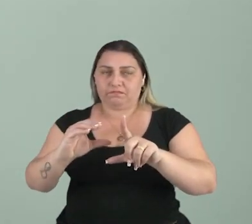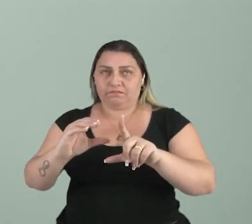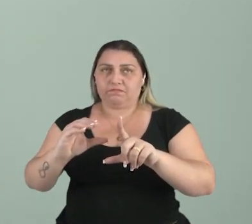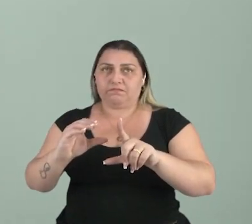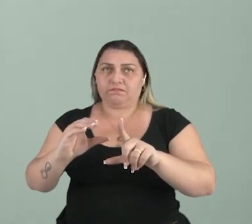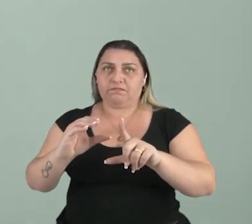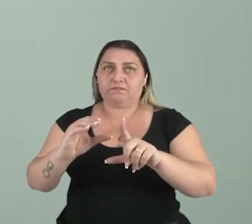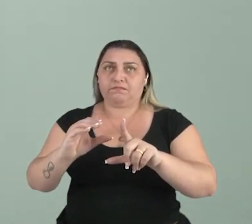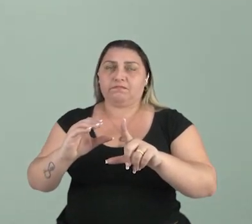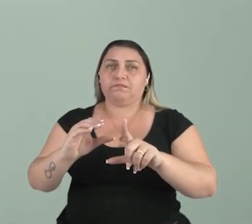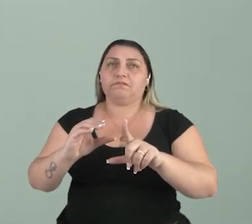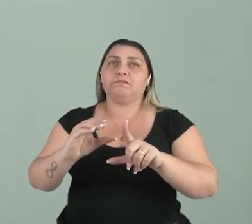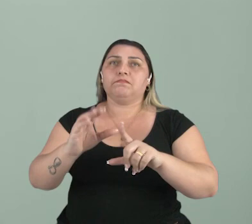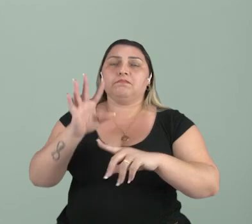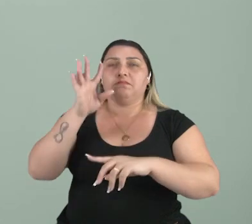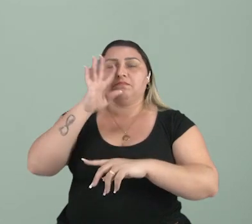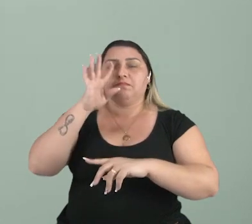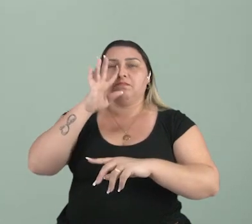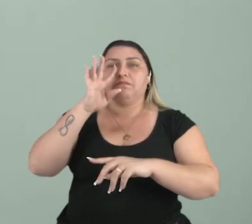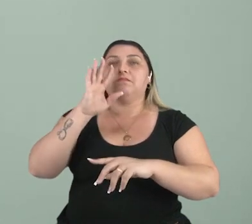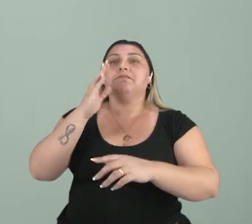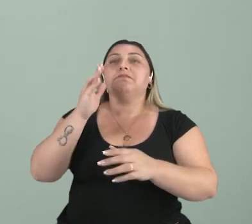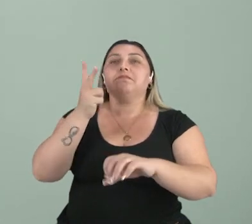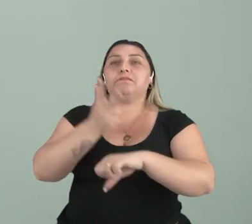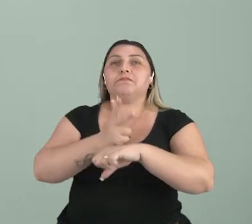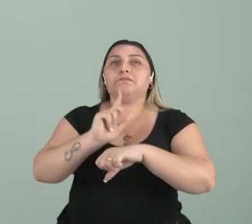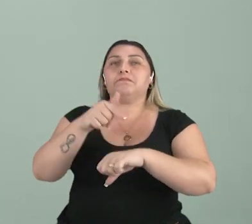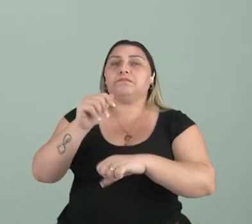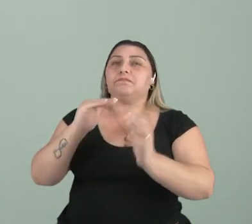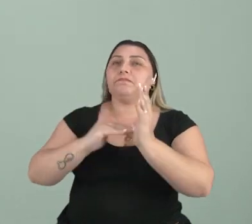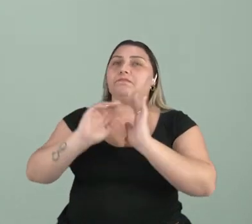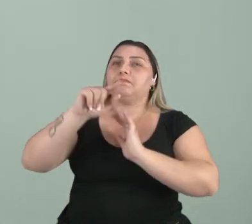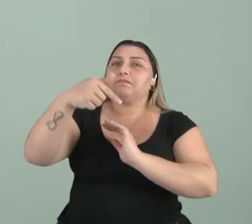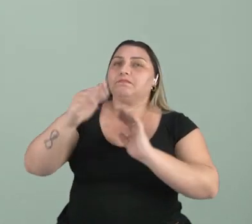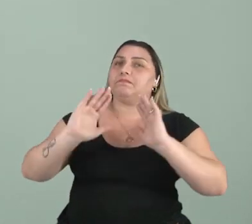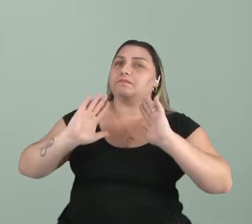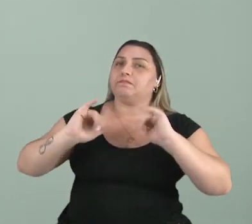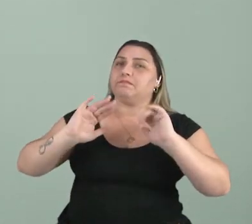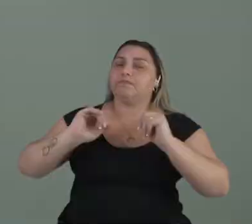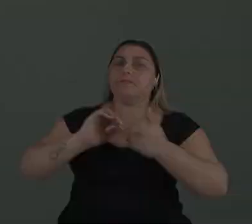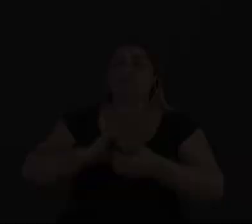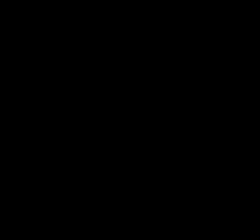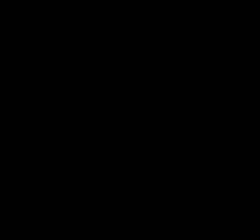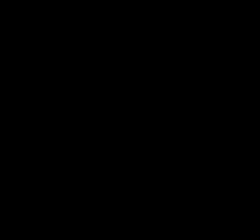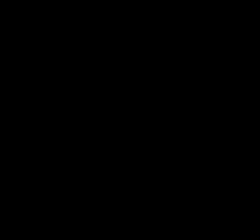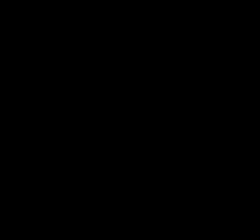eduque.acre para assistir esses e demais vídeos. Até logo. Tchau, tchau.